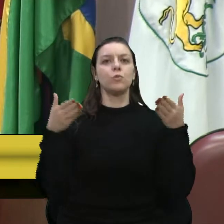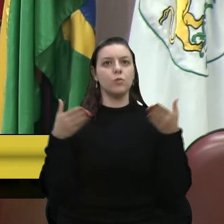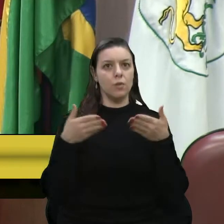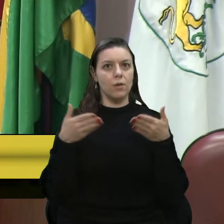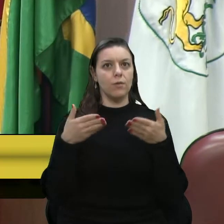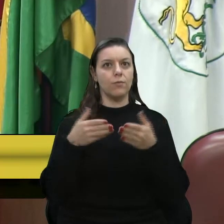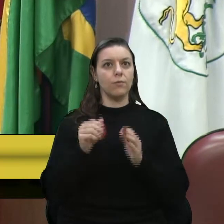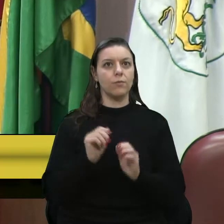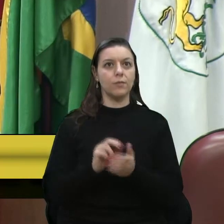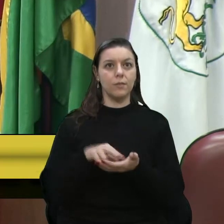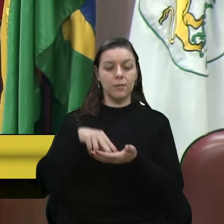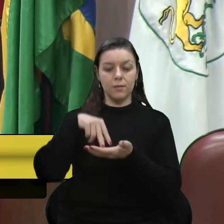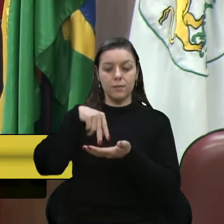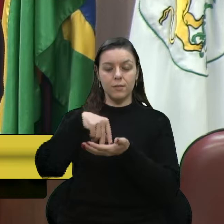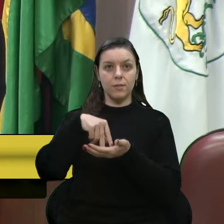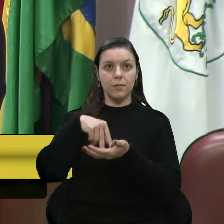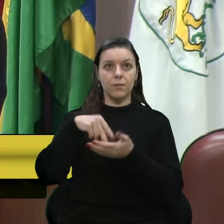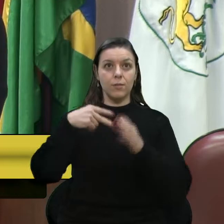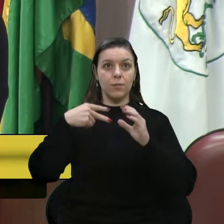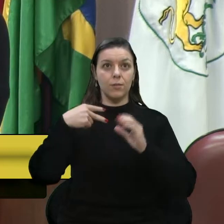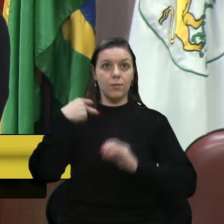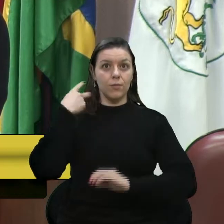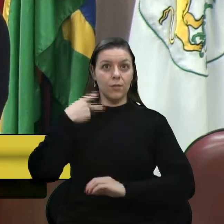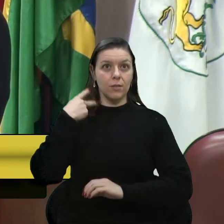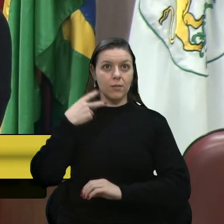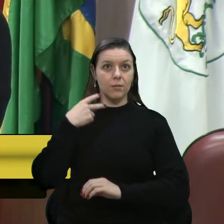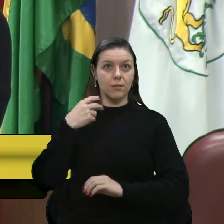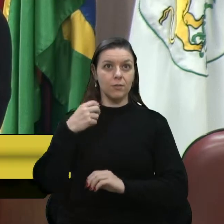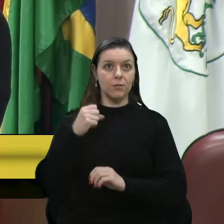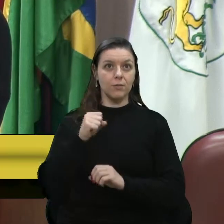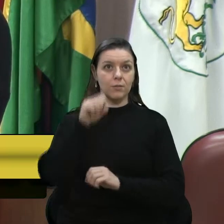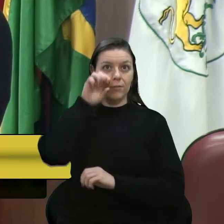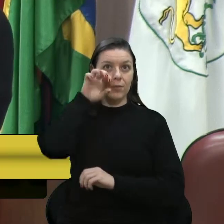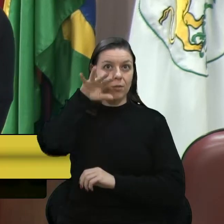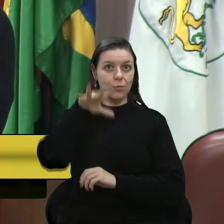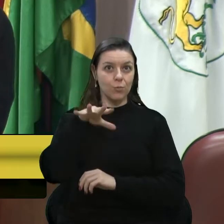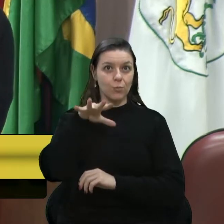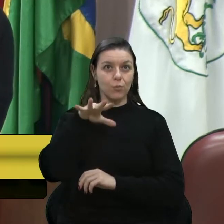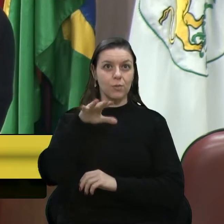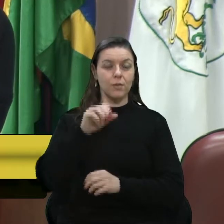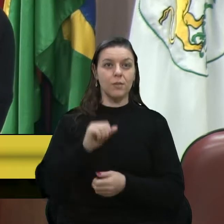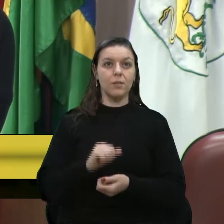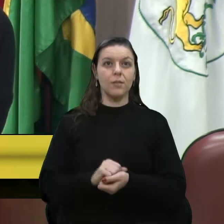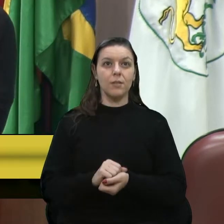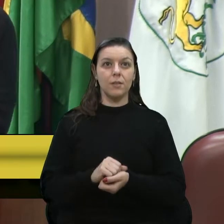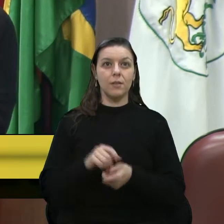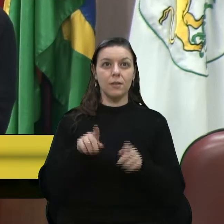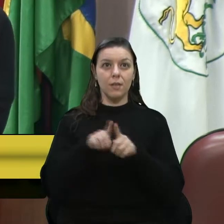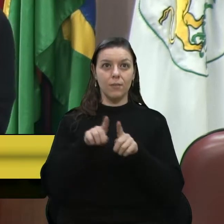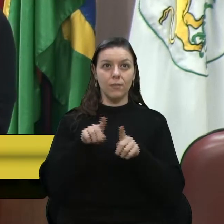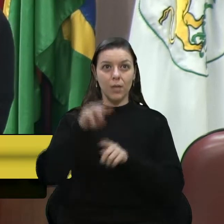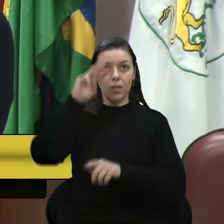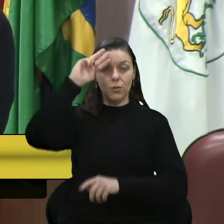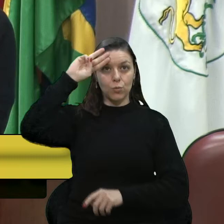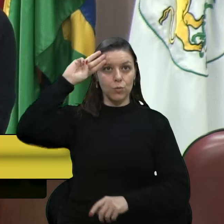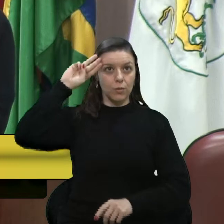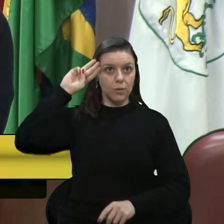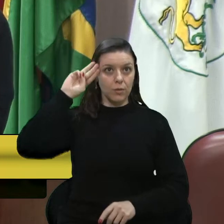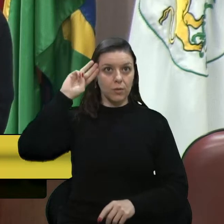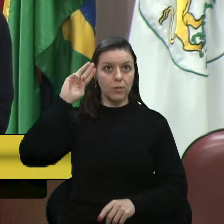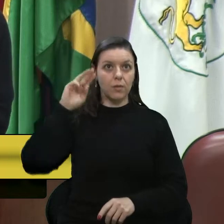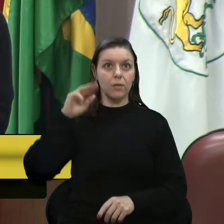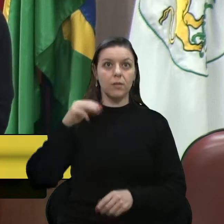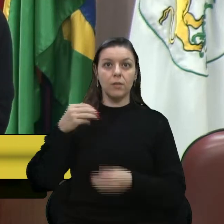trazido pelo vereador Fiuza, também foi abordado pelo vereador Juliano, que me cede o espaço hoje,